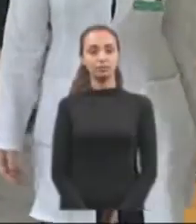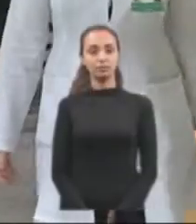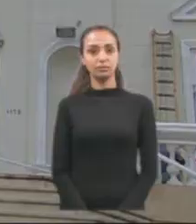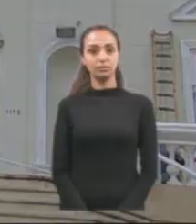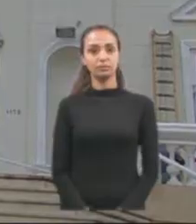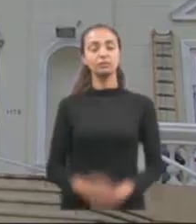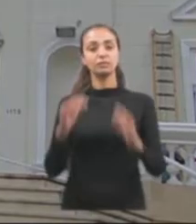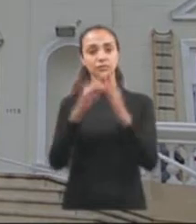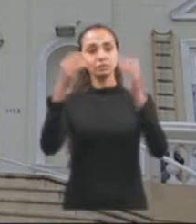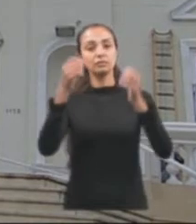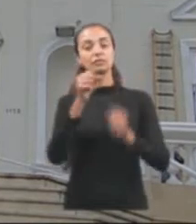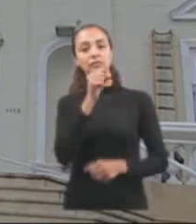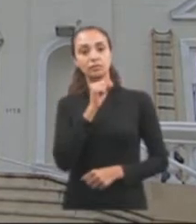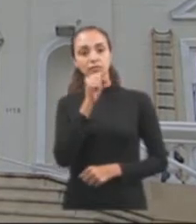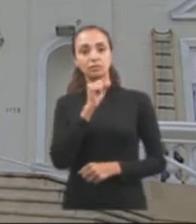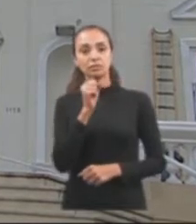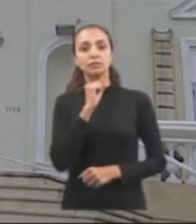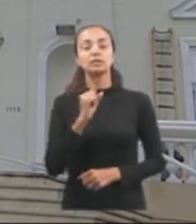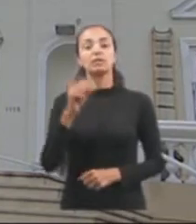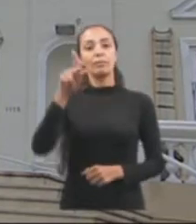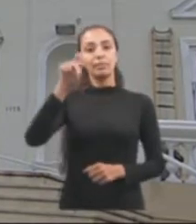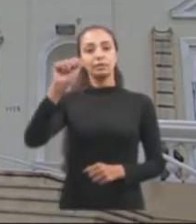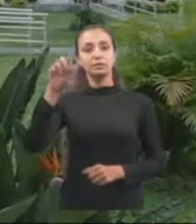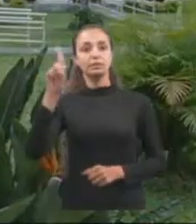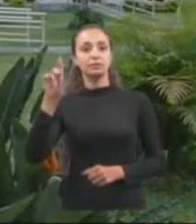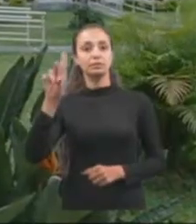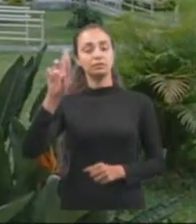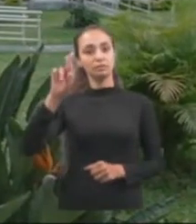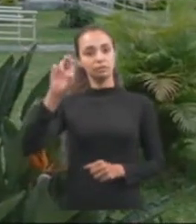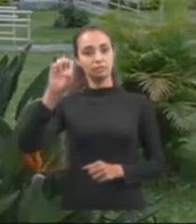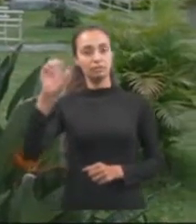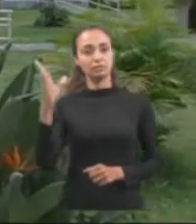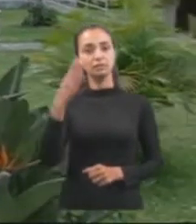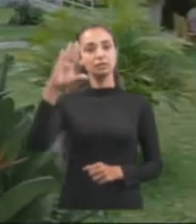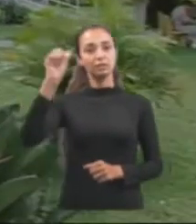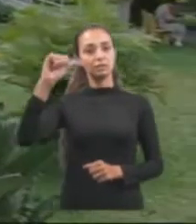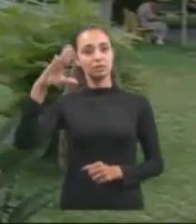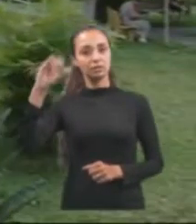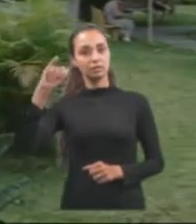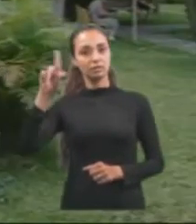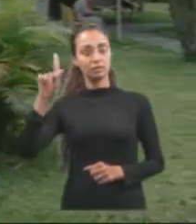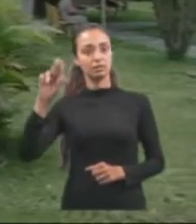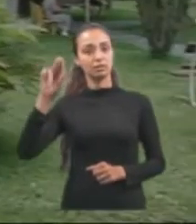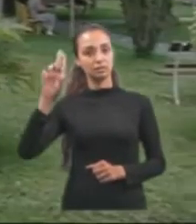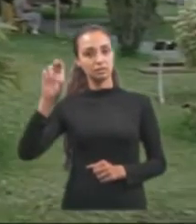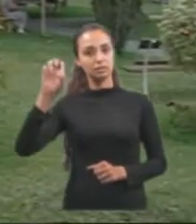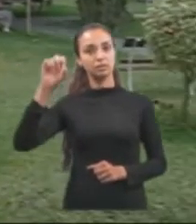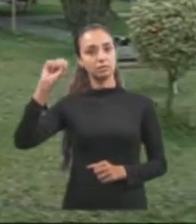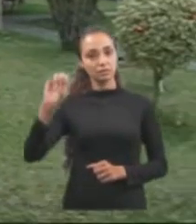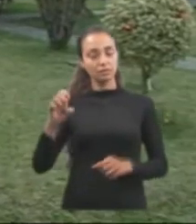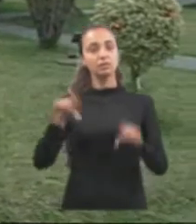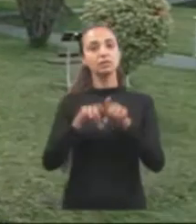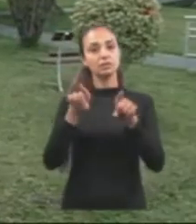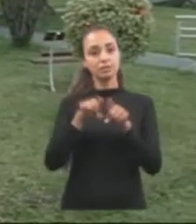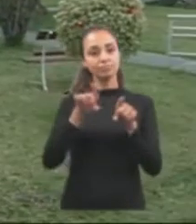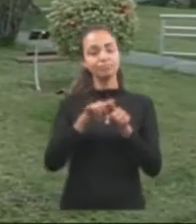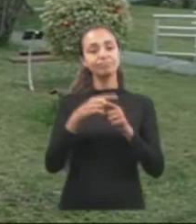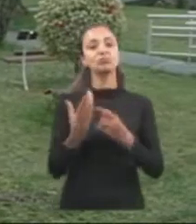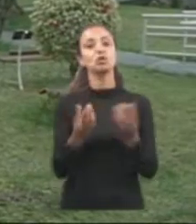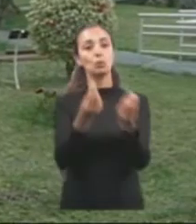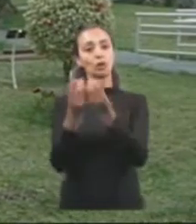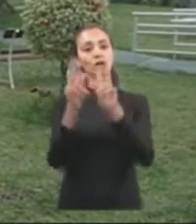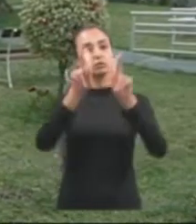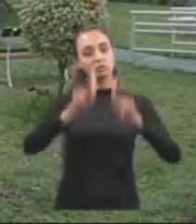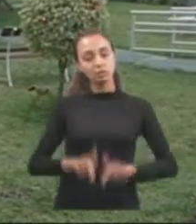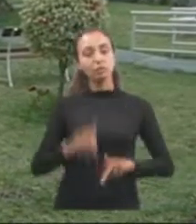O Asilo Padre Cacique funciona em um prédio centenário de Porto Alegre com cerca de 5 mil metros quadrados e tem a capacidade de receber